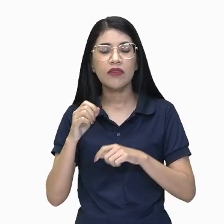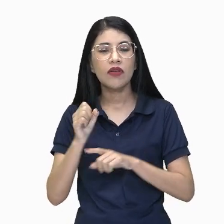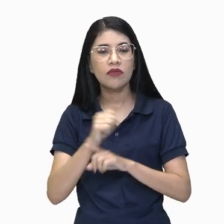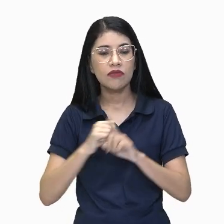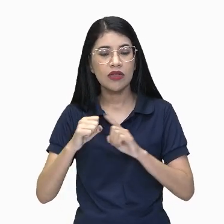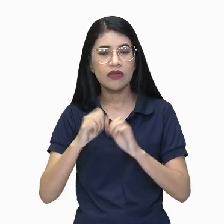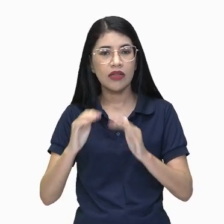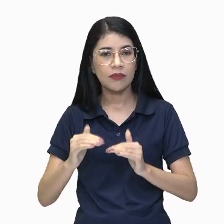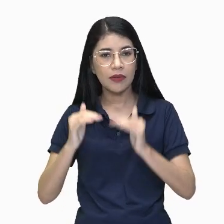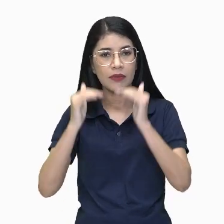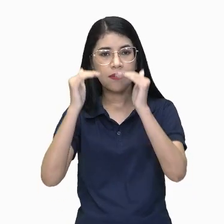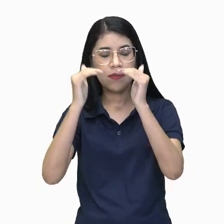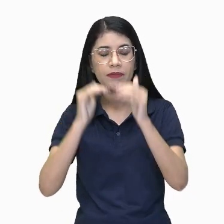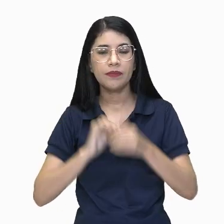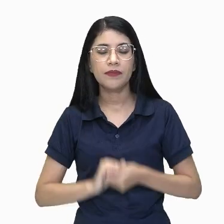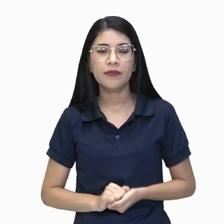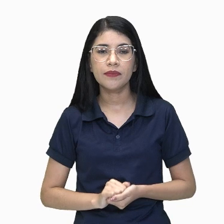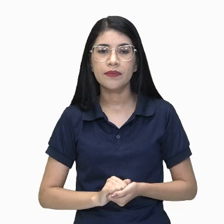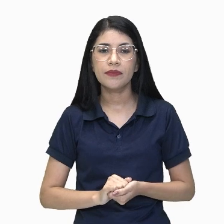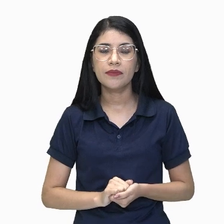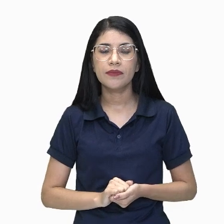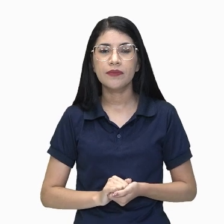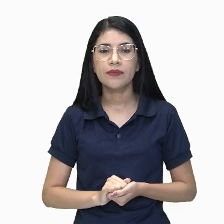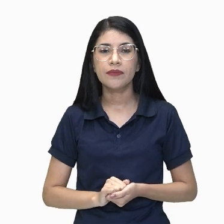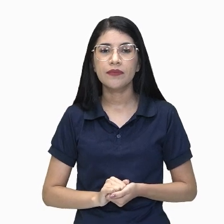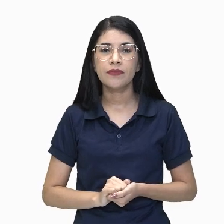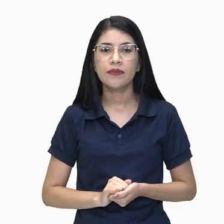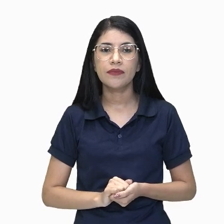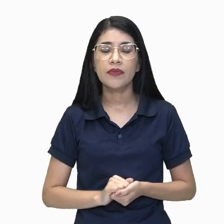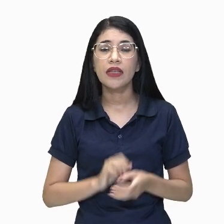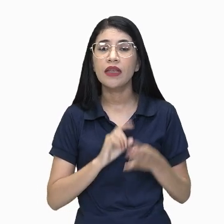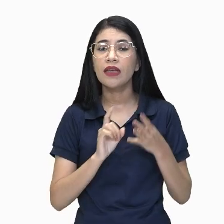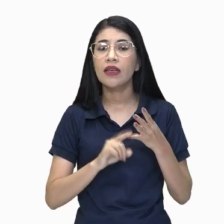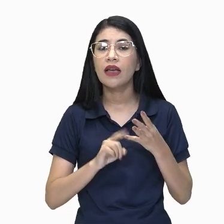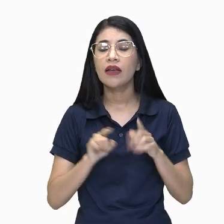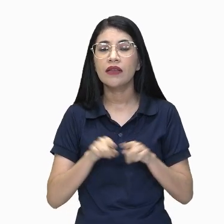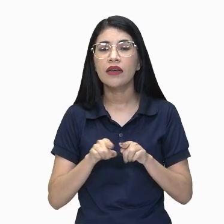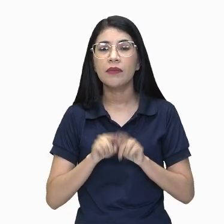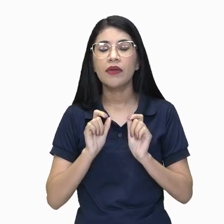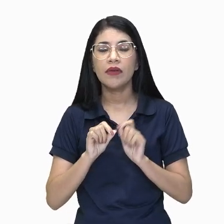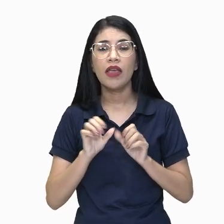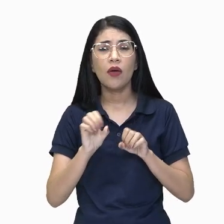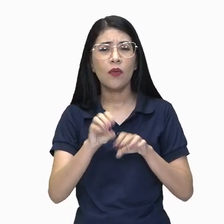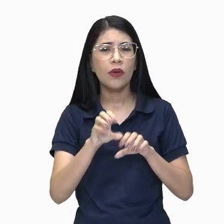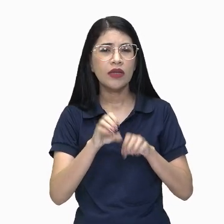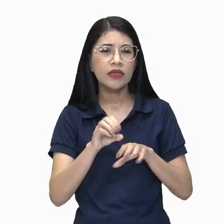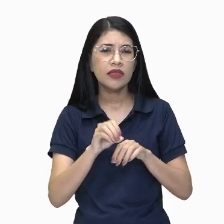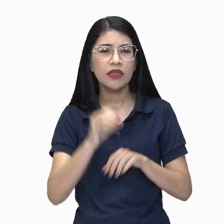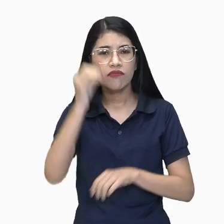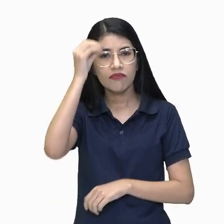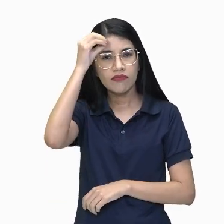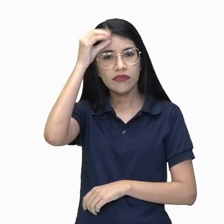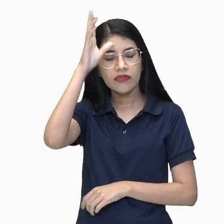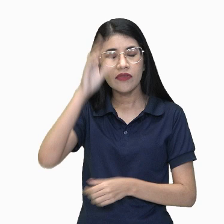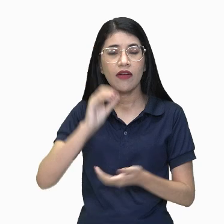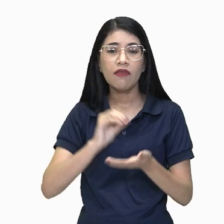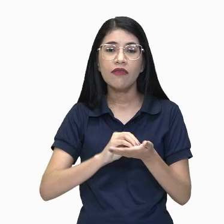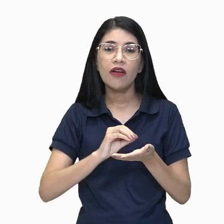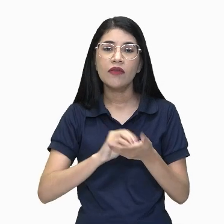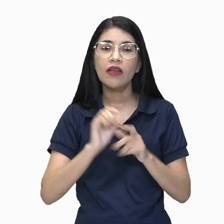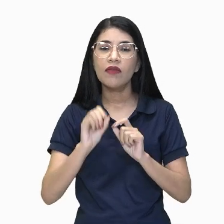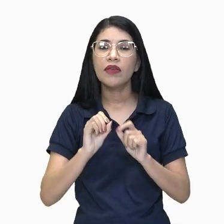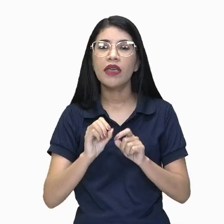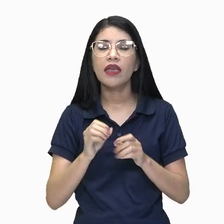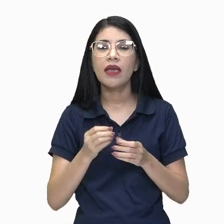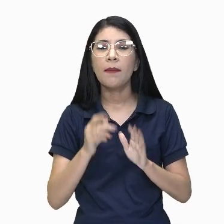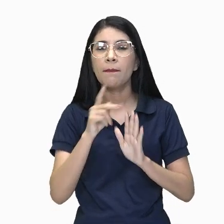na escala da sociedade. Né? Depois, a questão da alfabetização. Né? A falta de programas de